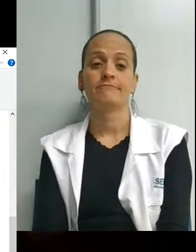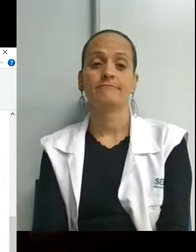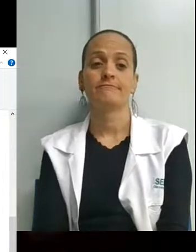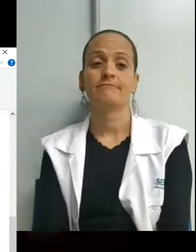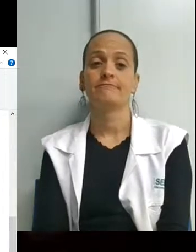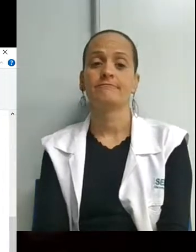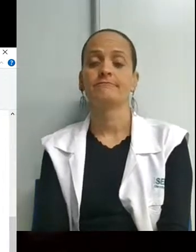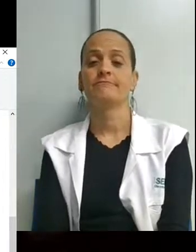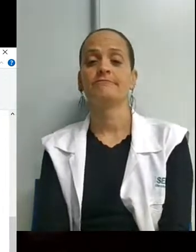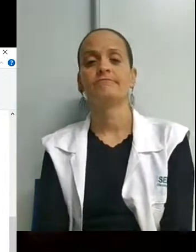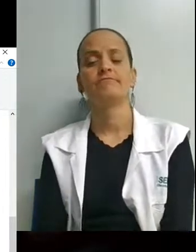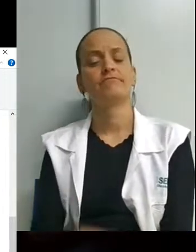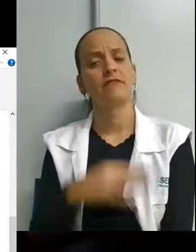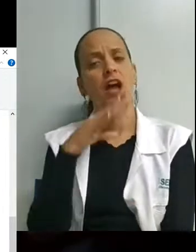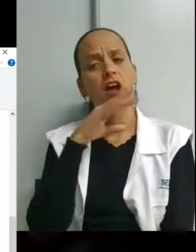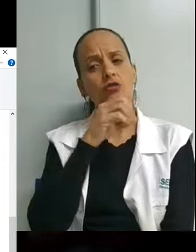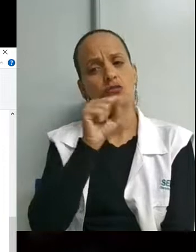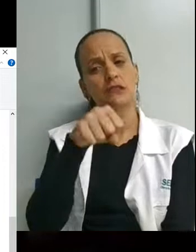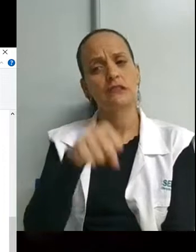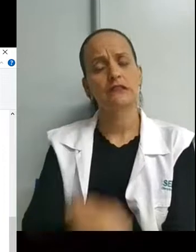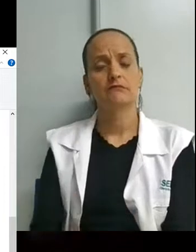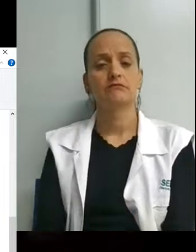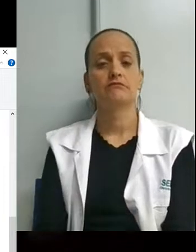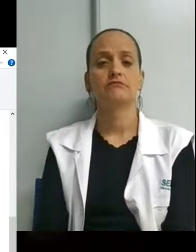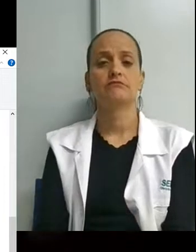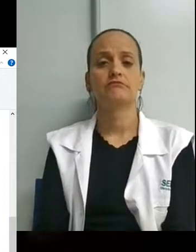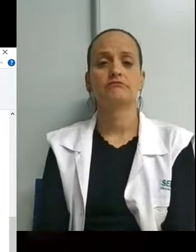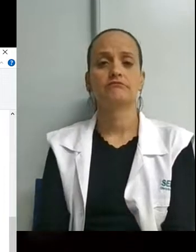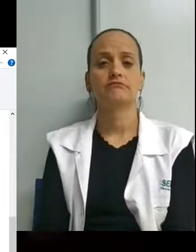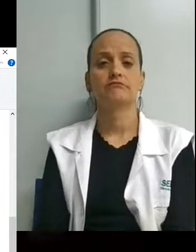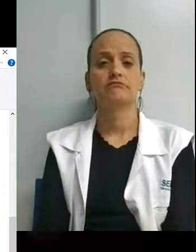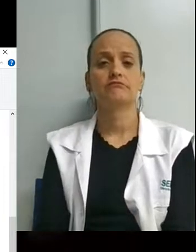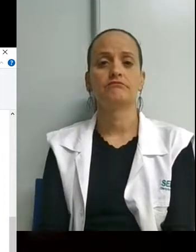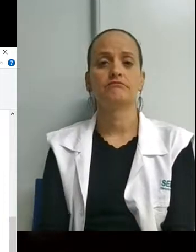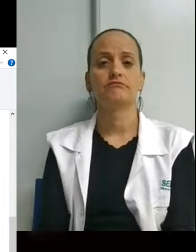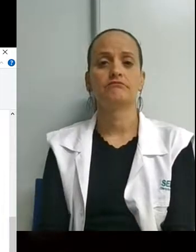Eu acho que sim. Com 20 volts?